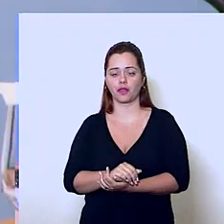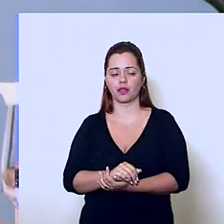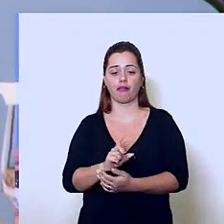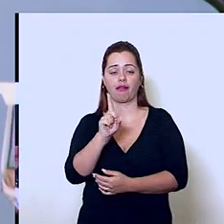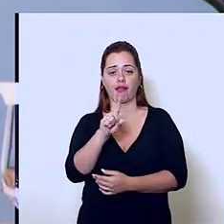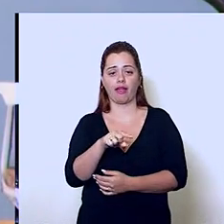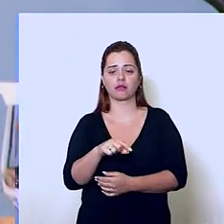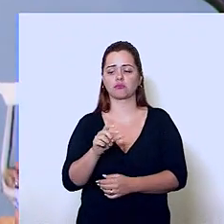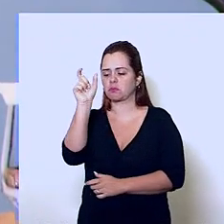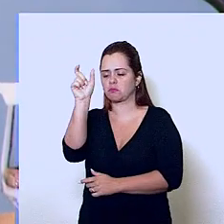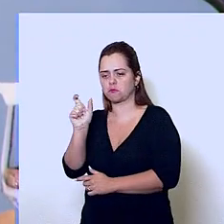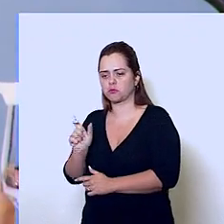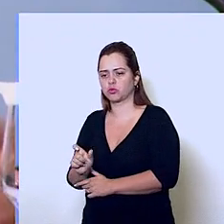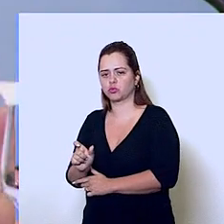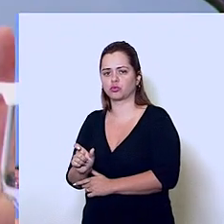figura